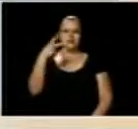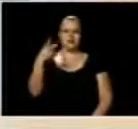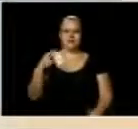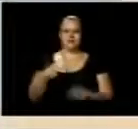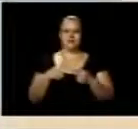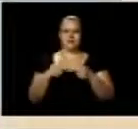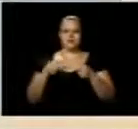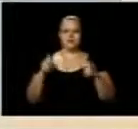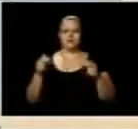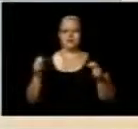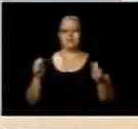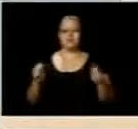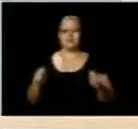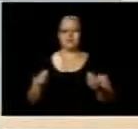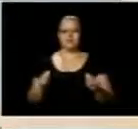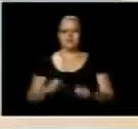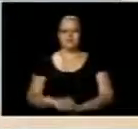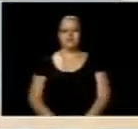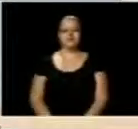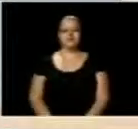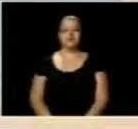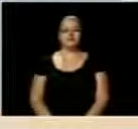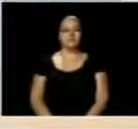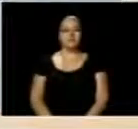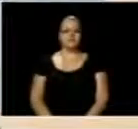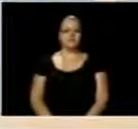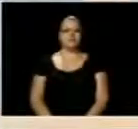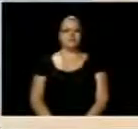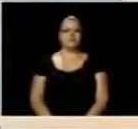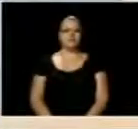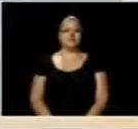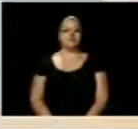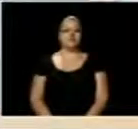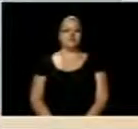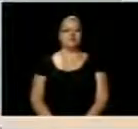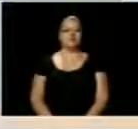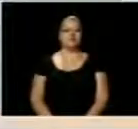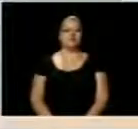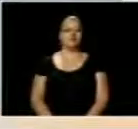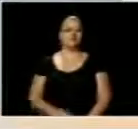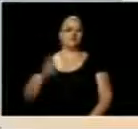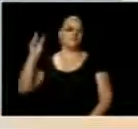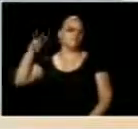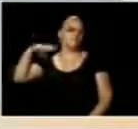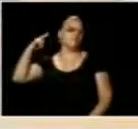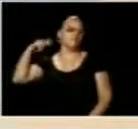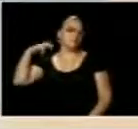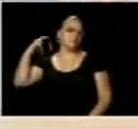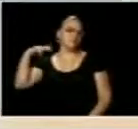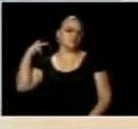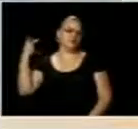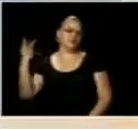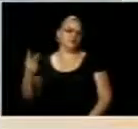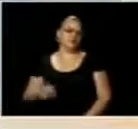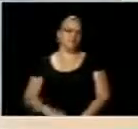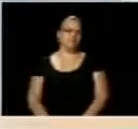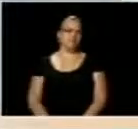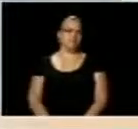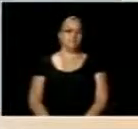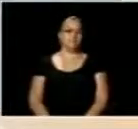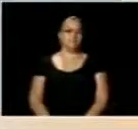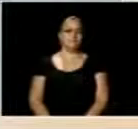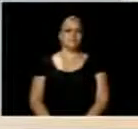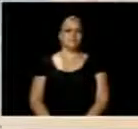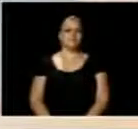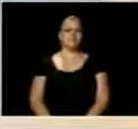vereador Jefferson Campos, vereador Salvador, vereador Bilili, vereador Apoliana, Paulo Miranda, Noilton,